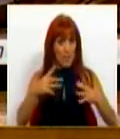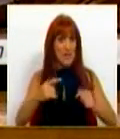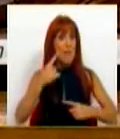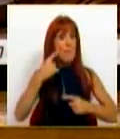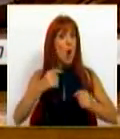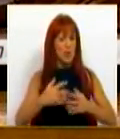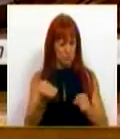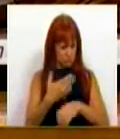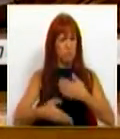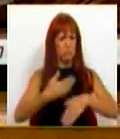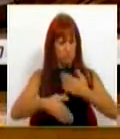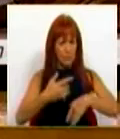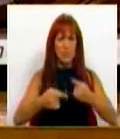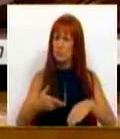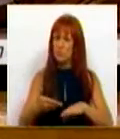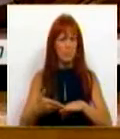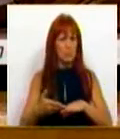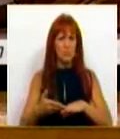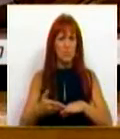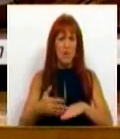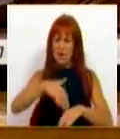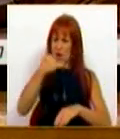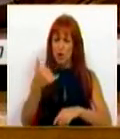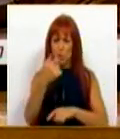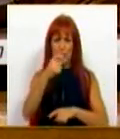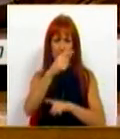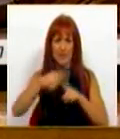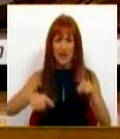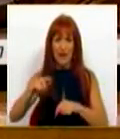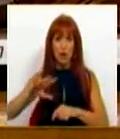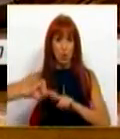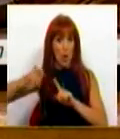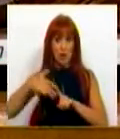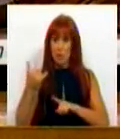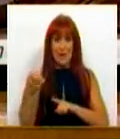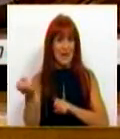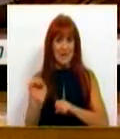a aumentar e a mostrar um dinamismo que não teve na segunda metade de 2015.